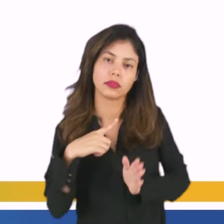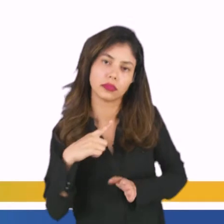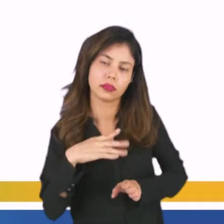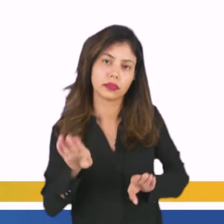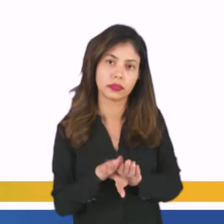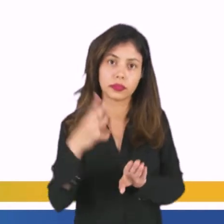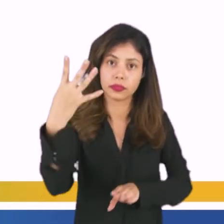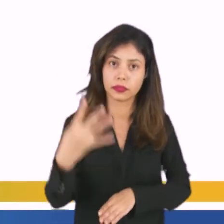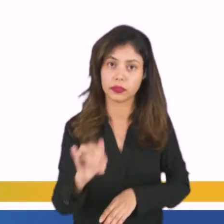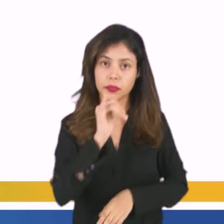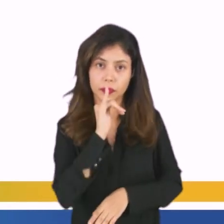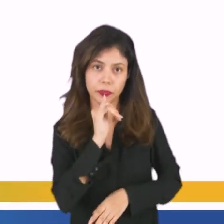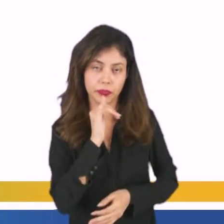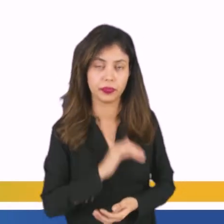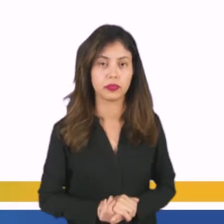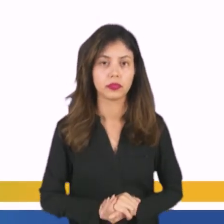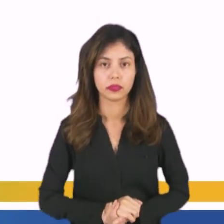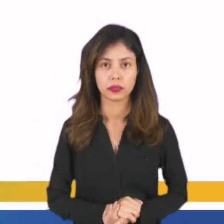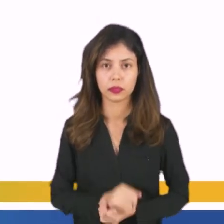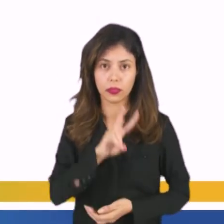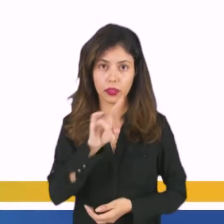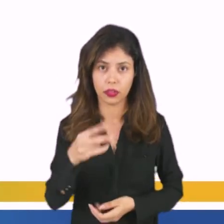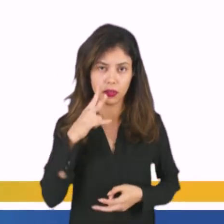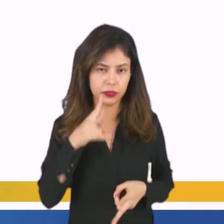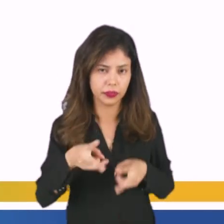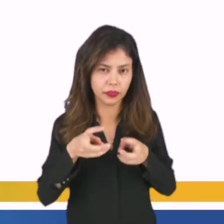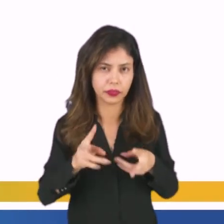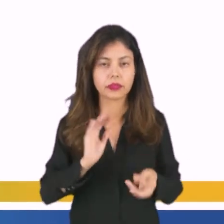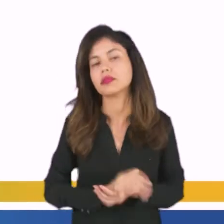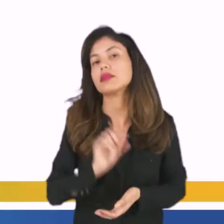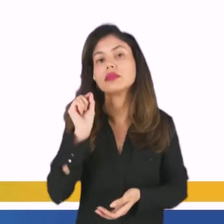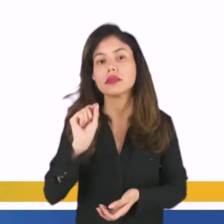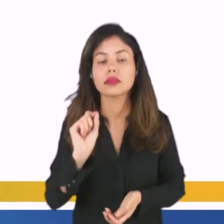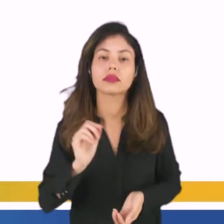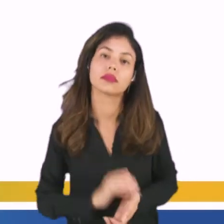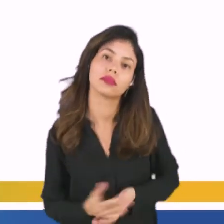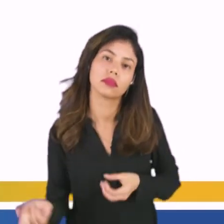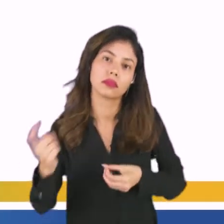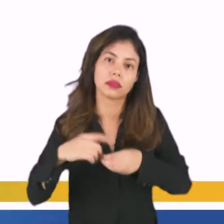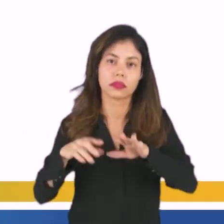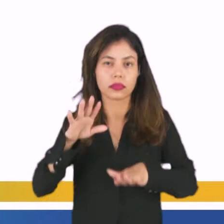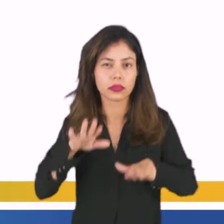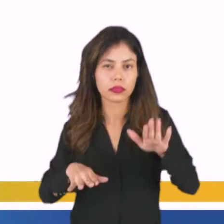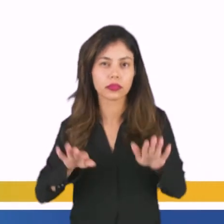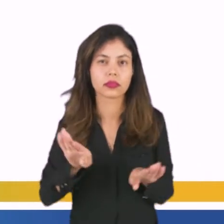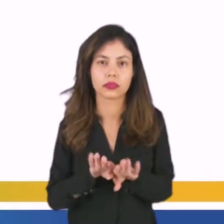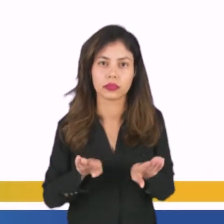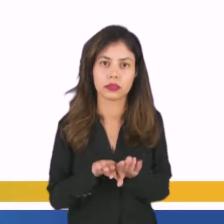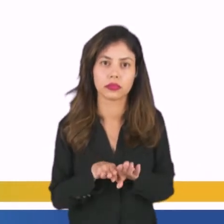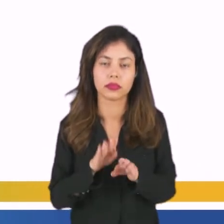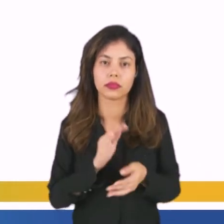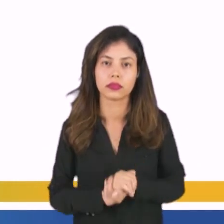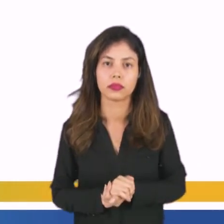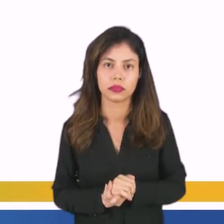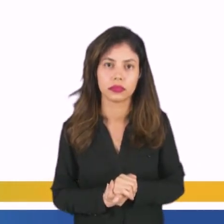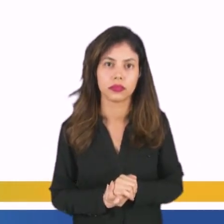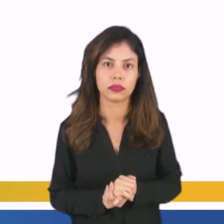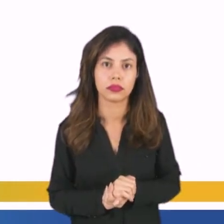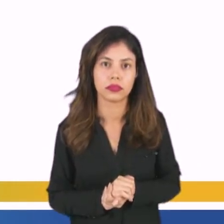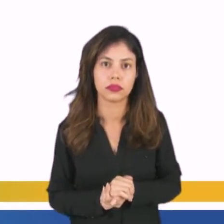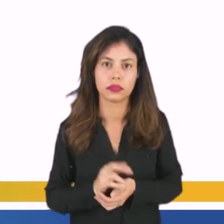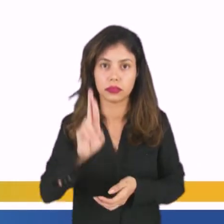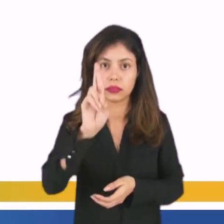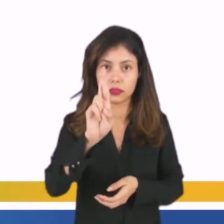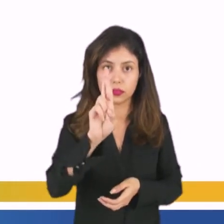nós temos esse quarto exemplo. E aí vocês percebam que eles vão variando, e essa variação é chamada